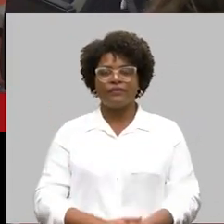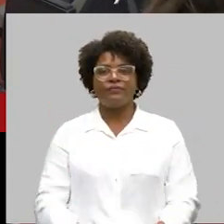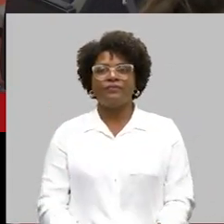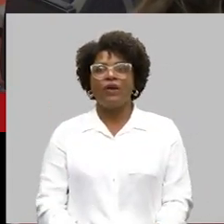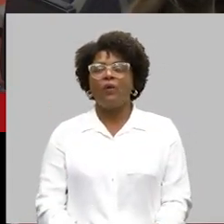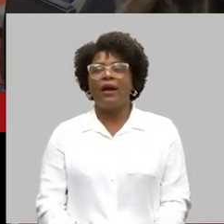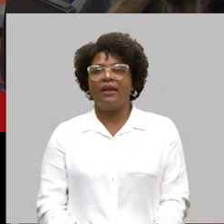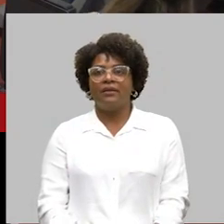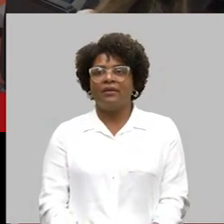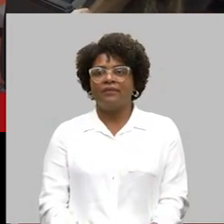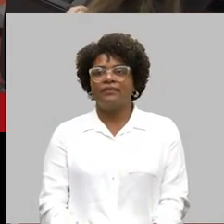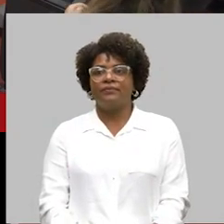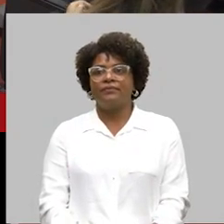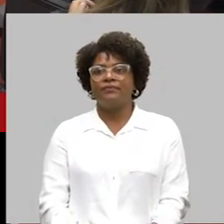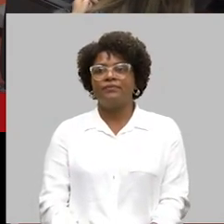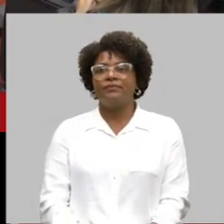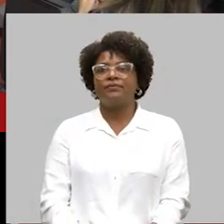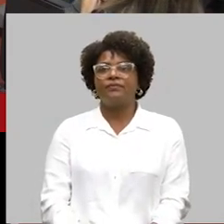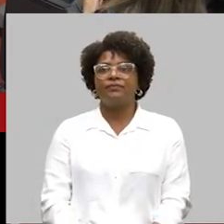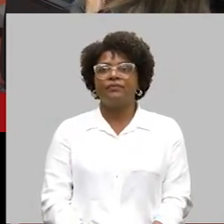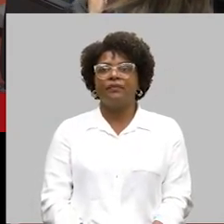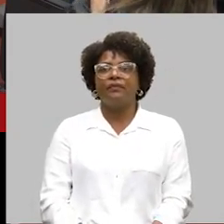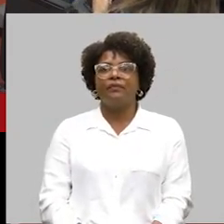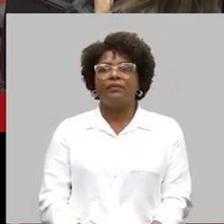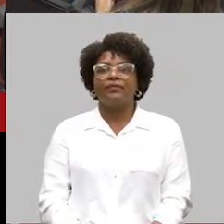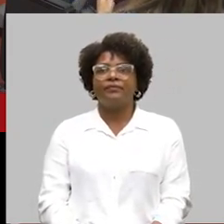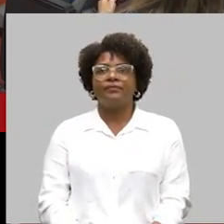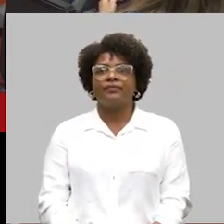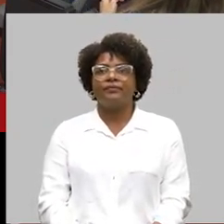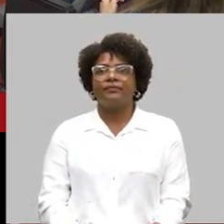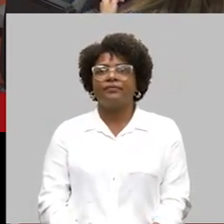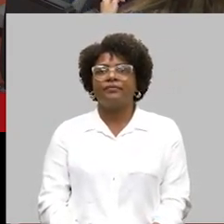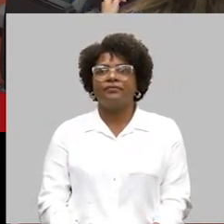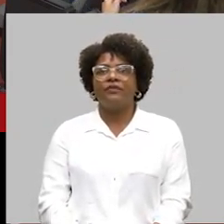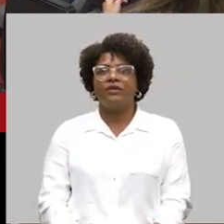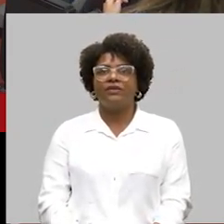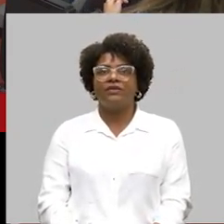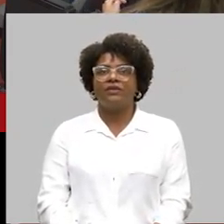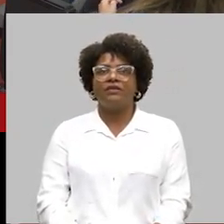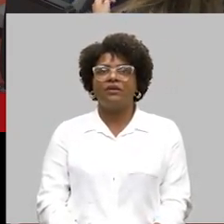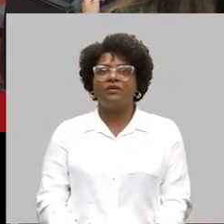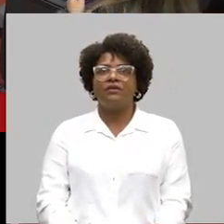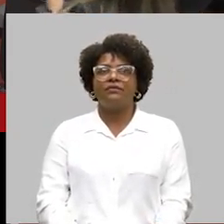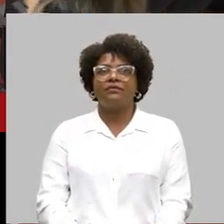favor oi vem cá que ficar